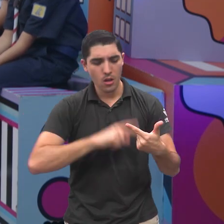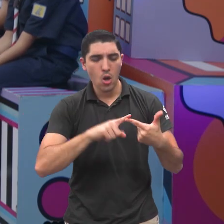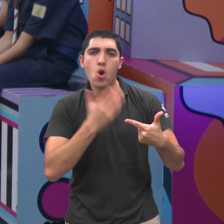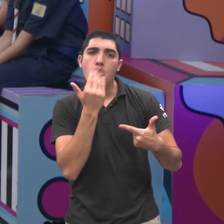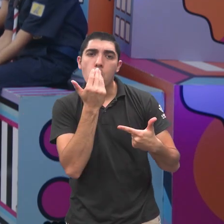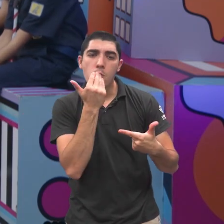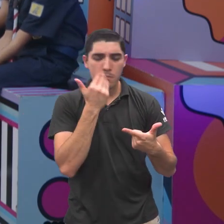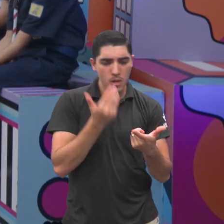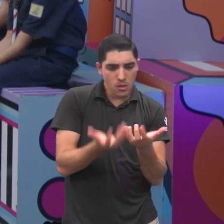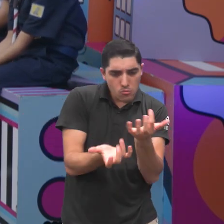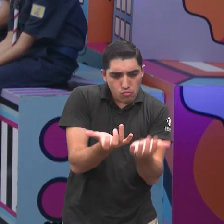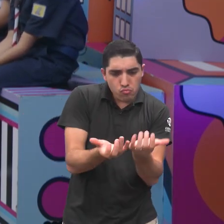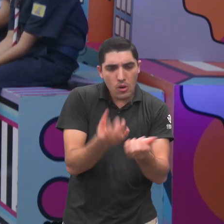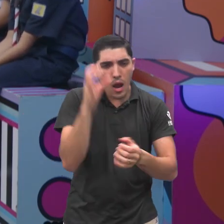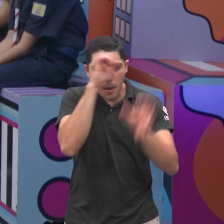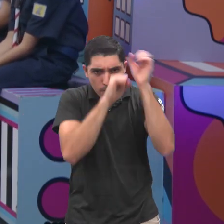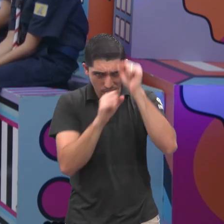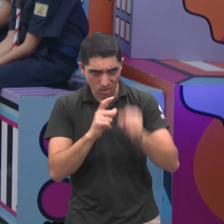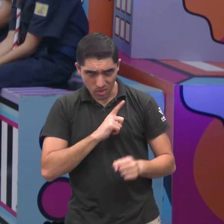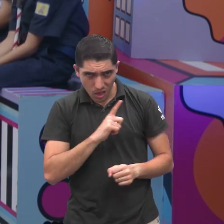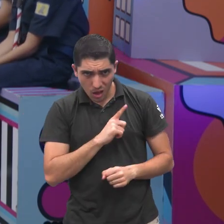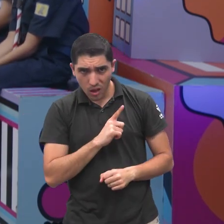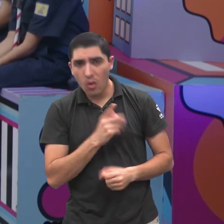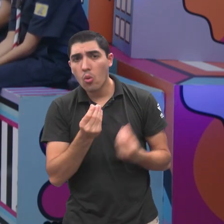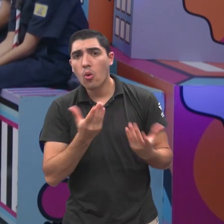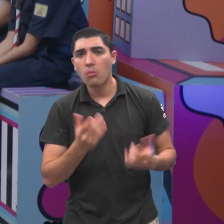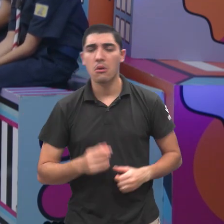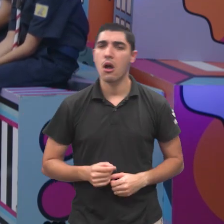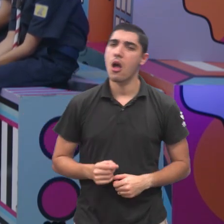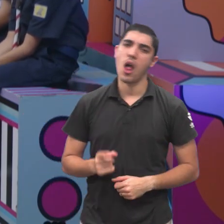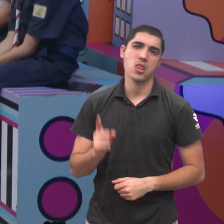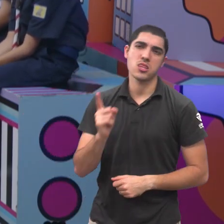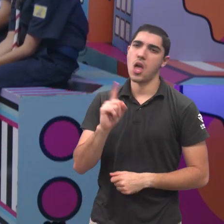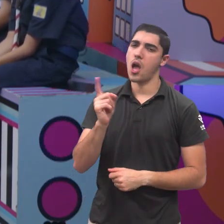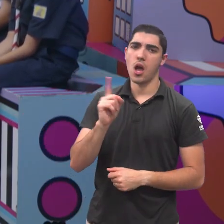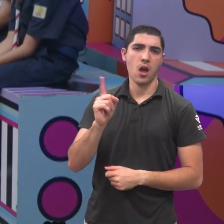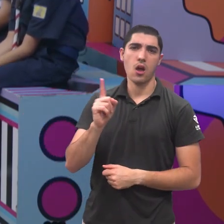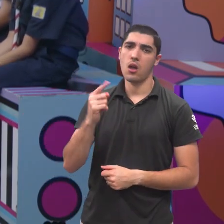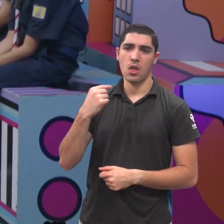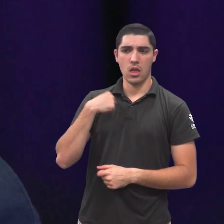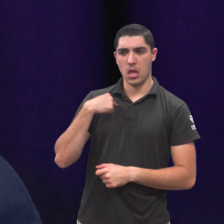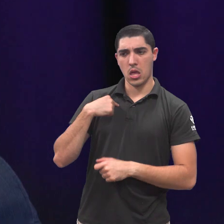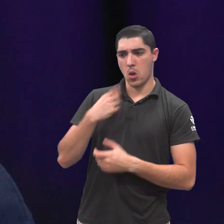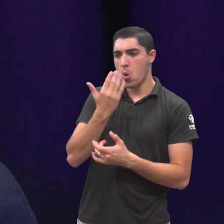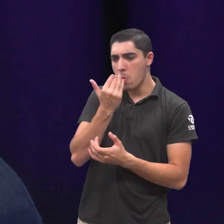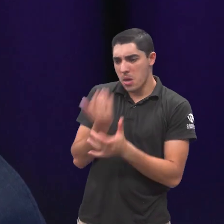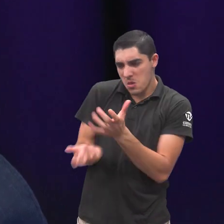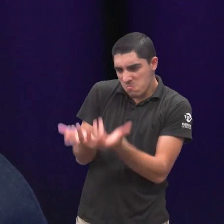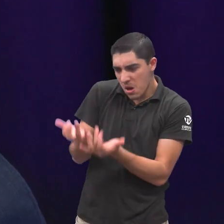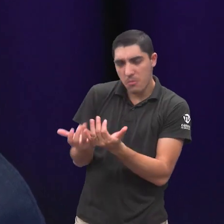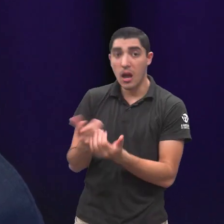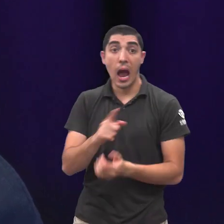própria comida? Como é que é isso pra você? Não acontece de a gente ter que fazer a própria comida, não acontece. Ainda